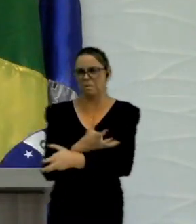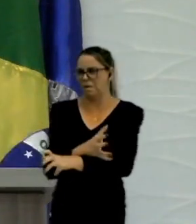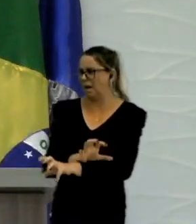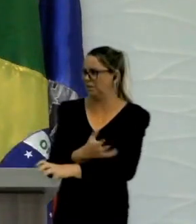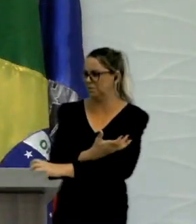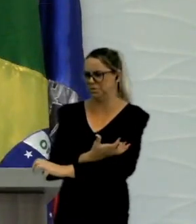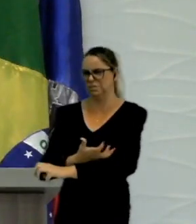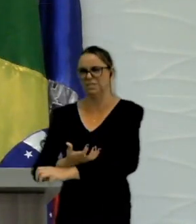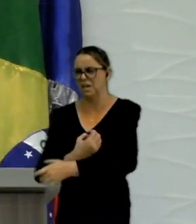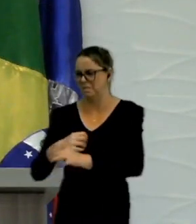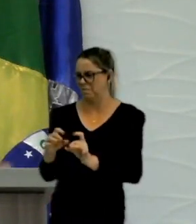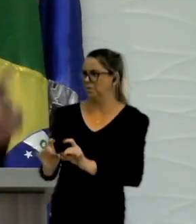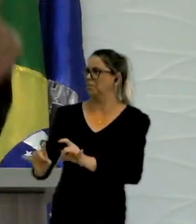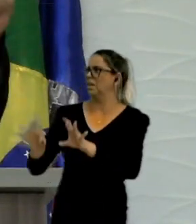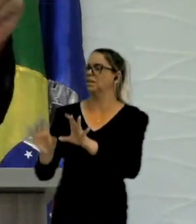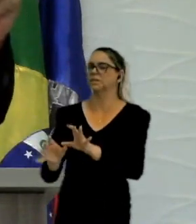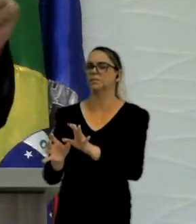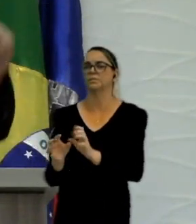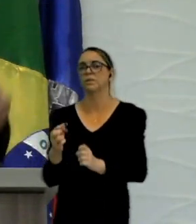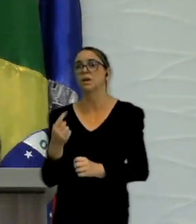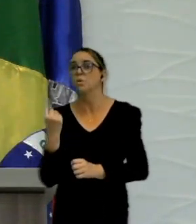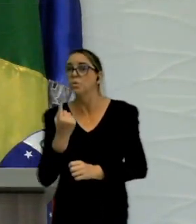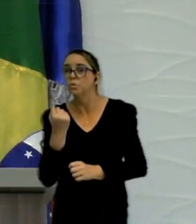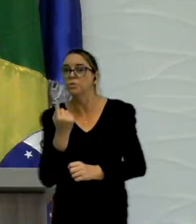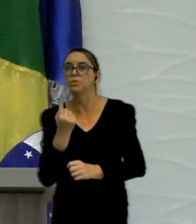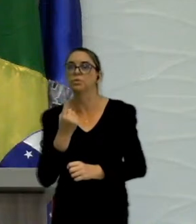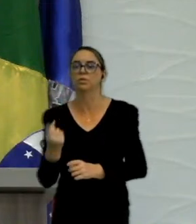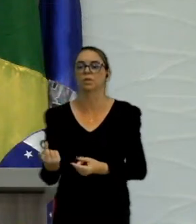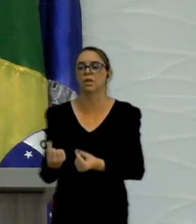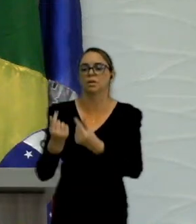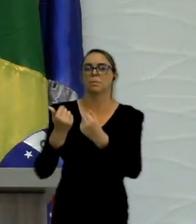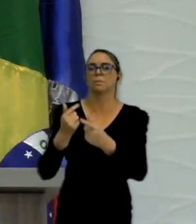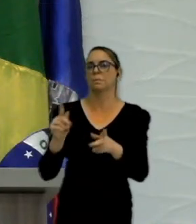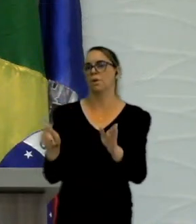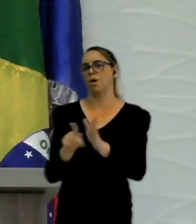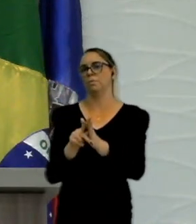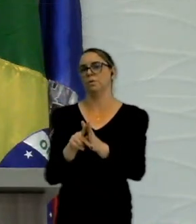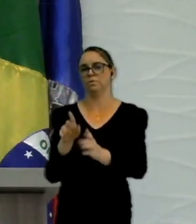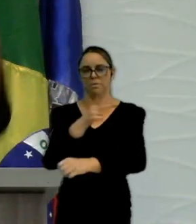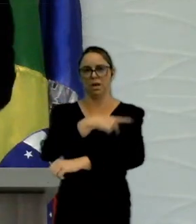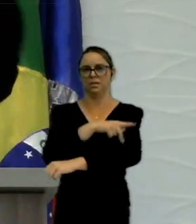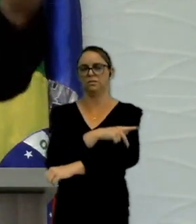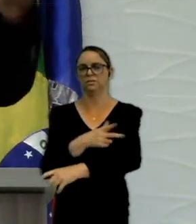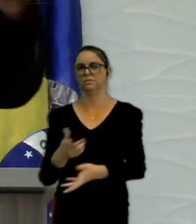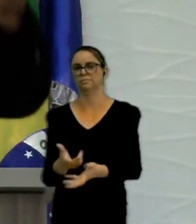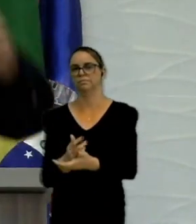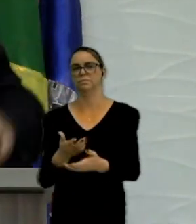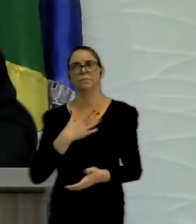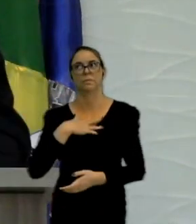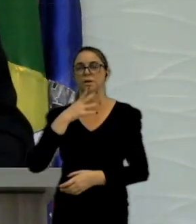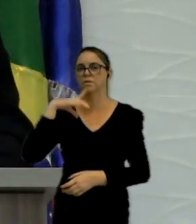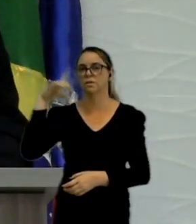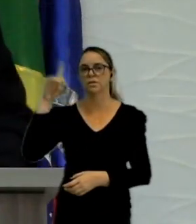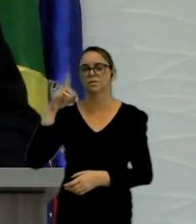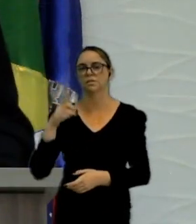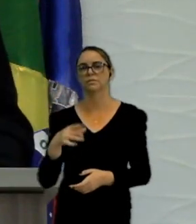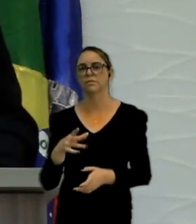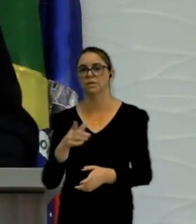abandonadas. Foi a única coisa que fizeram com recursos próprios essas pracinhas. Meu pai do céu, 206 milhões de